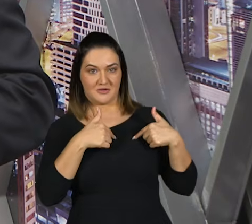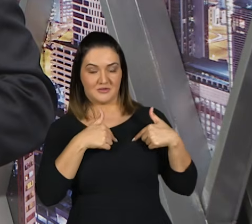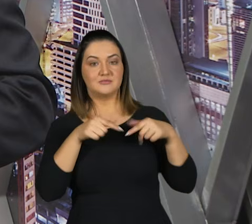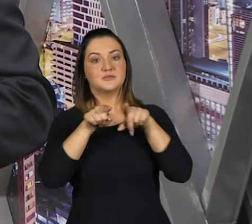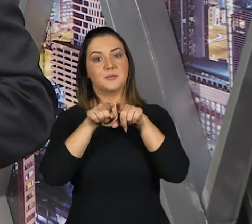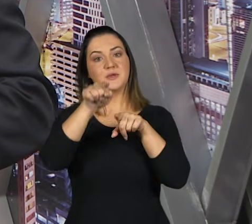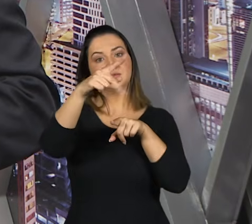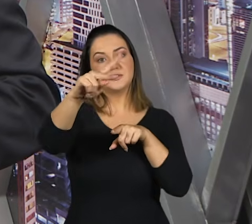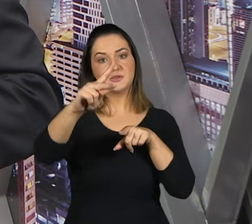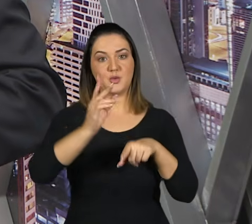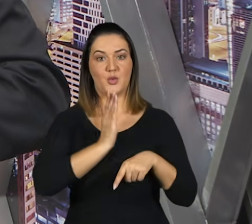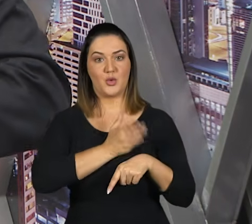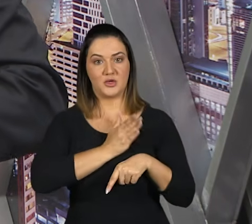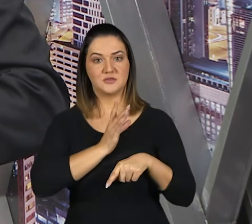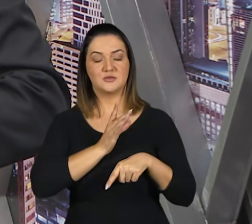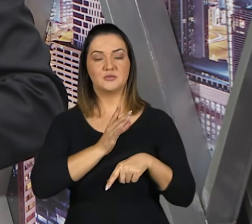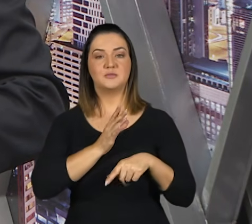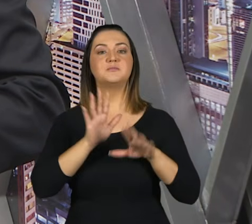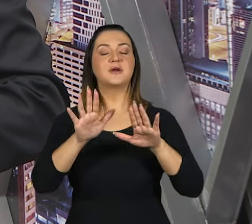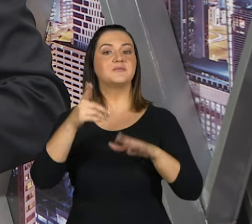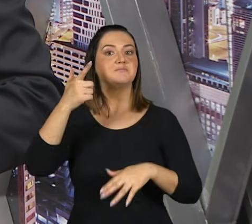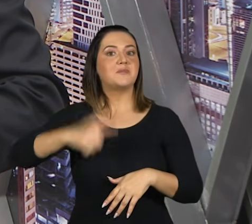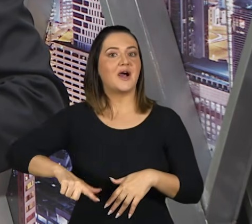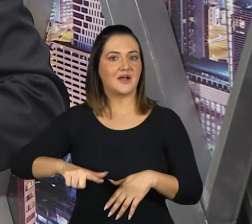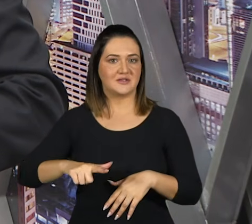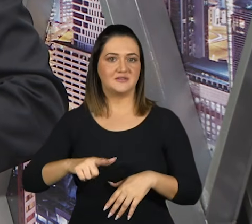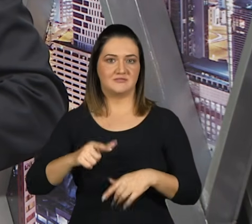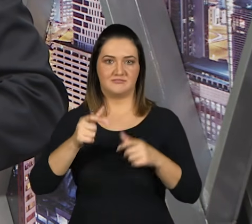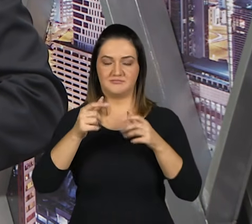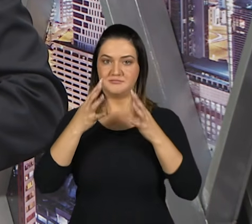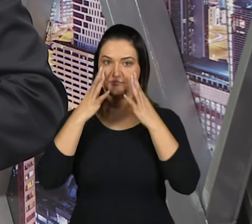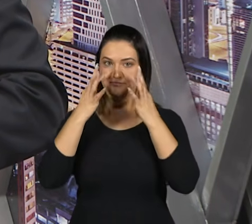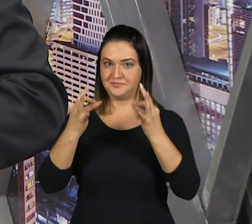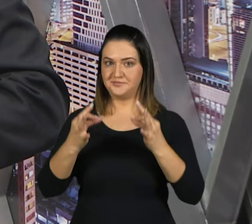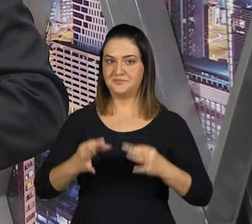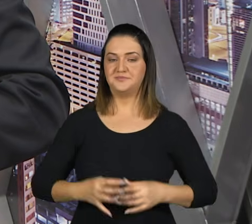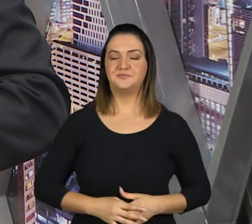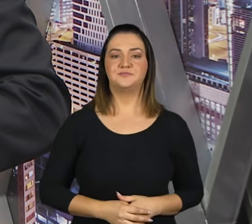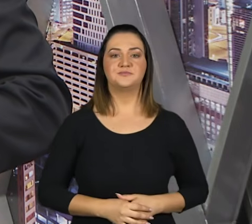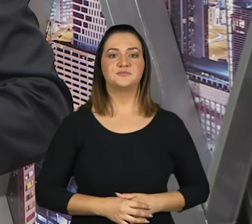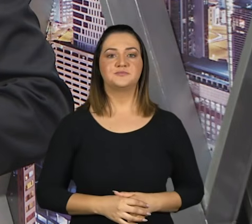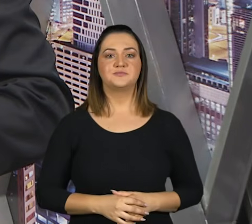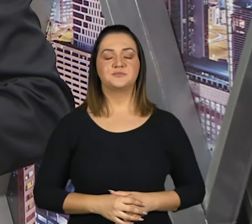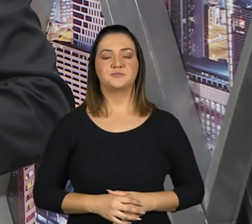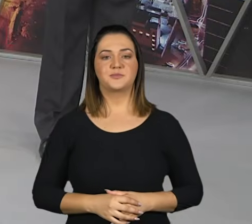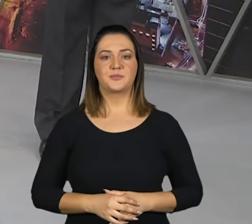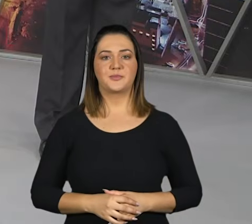seu coração também. Vamos saber mais sobre ele. Fique atento a este programa.